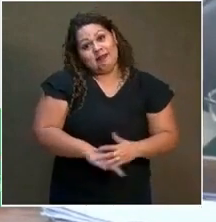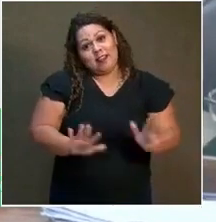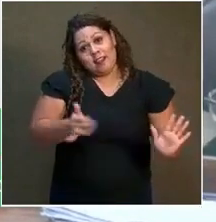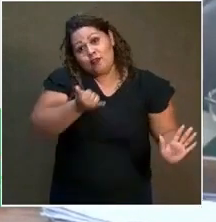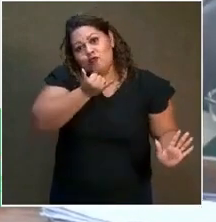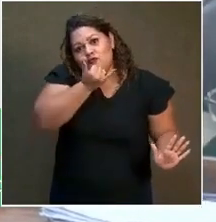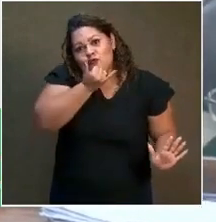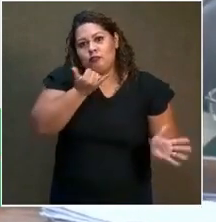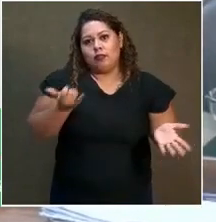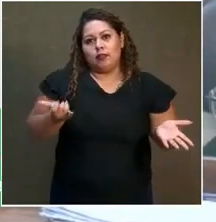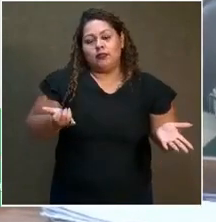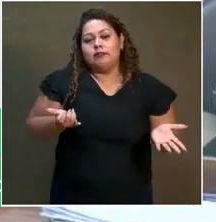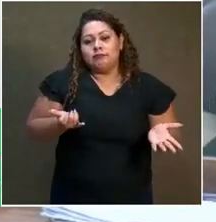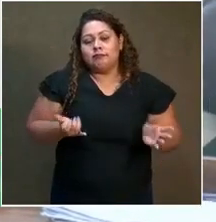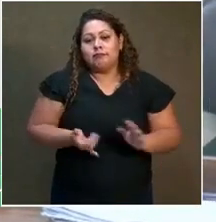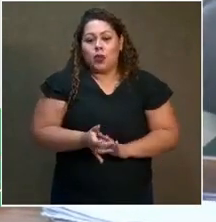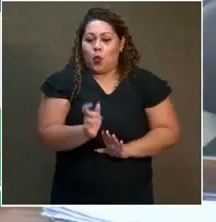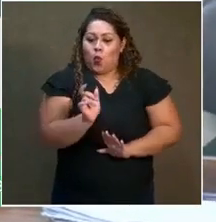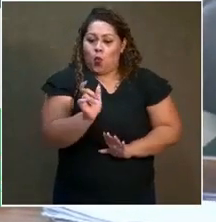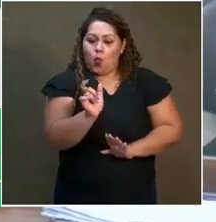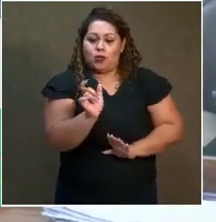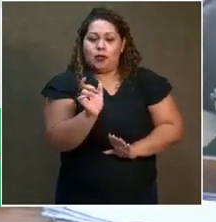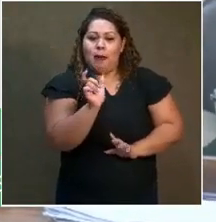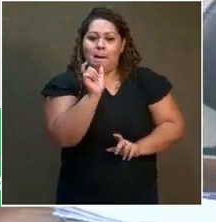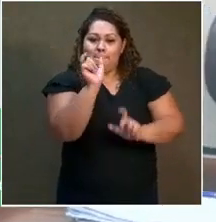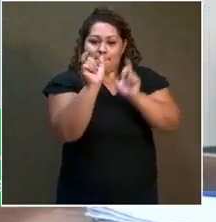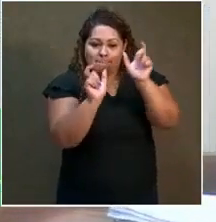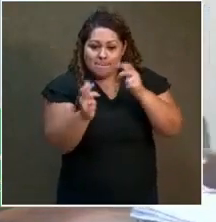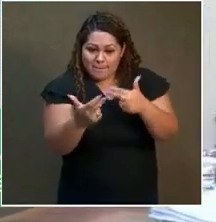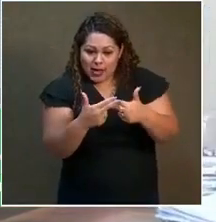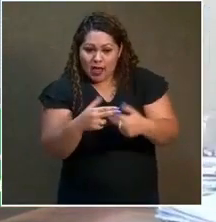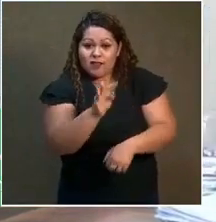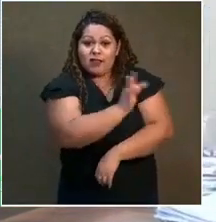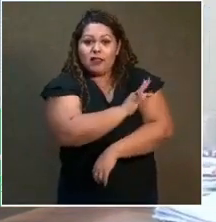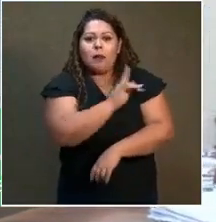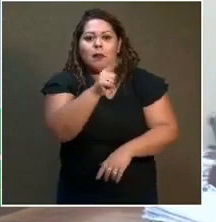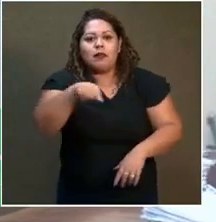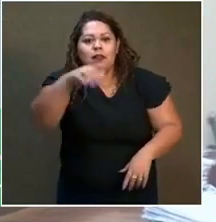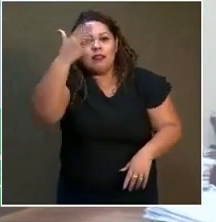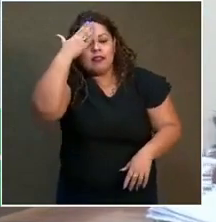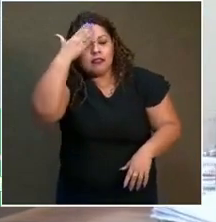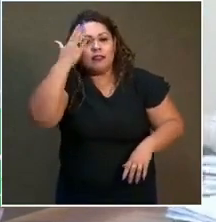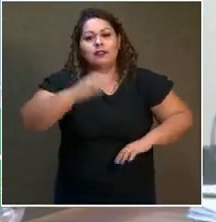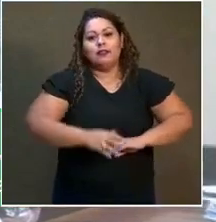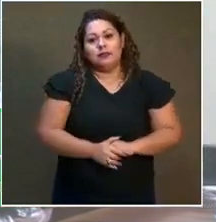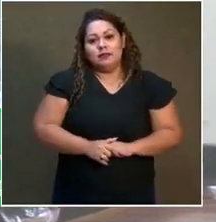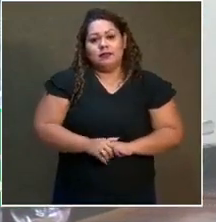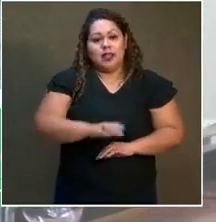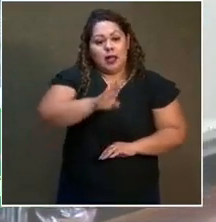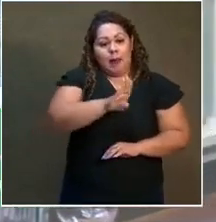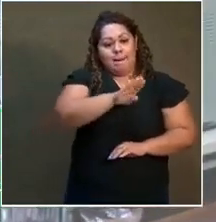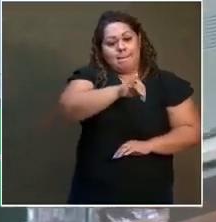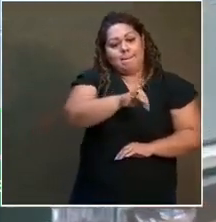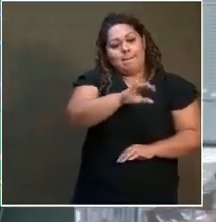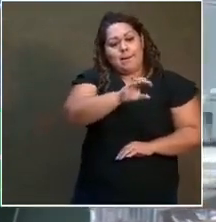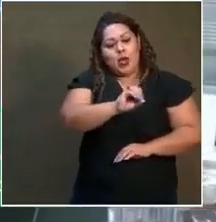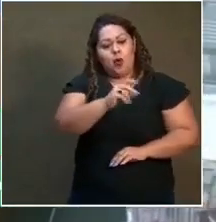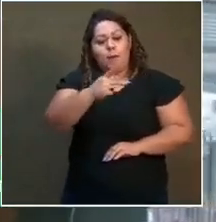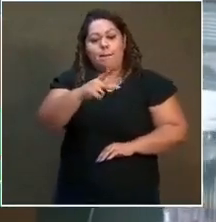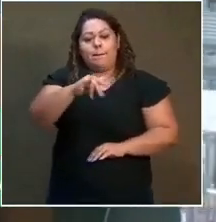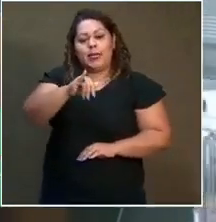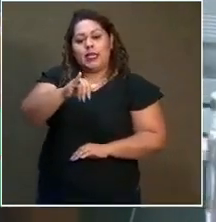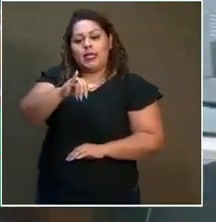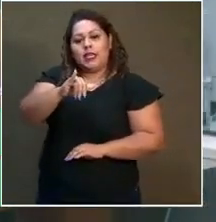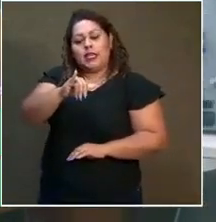até pela técnica, uso alguns termos técnicos, mas para poder compreender. Por que biopsicológico? Por